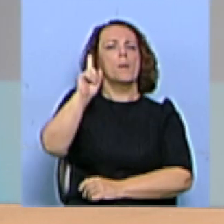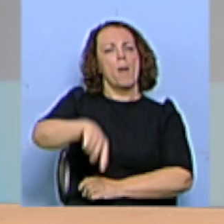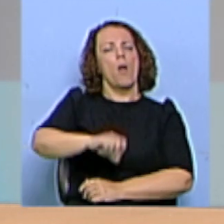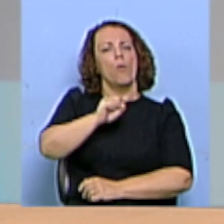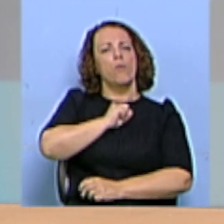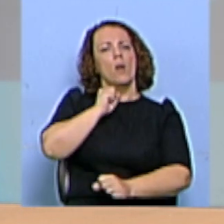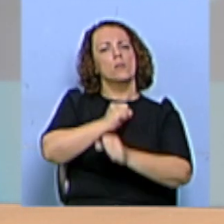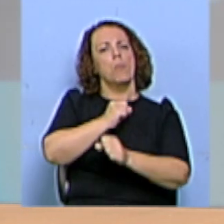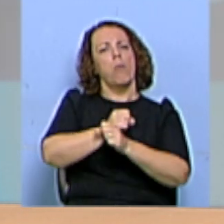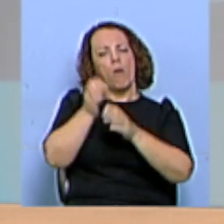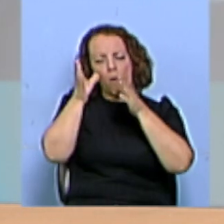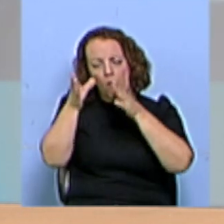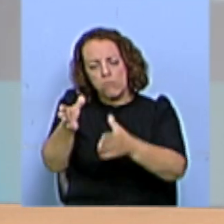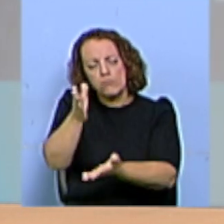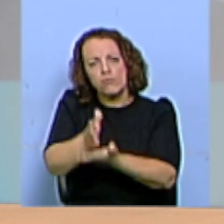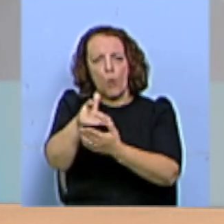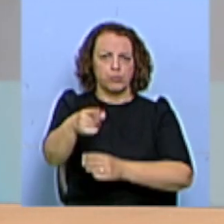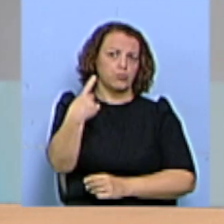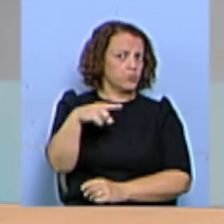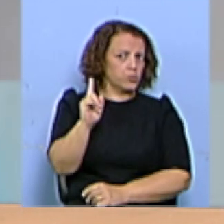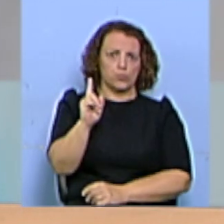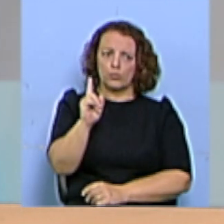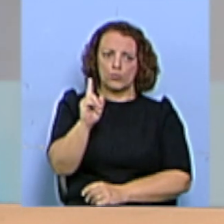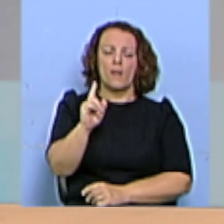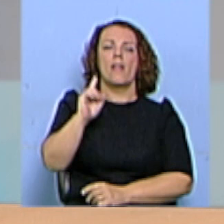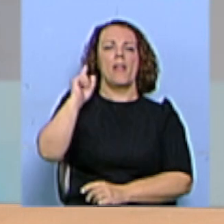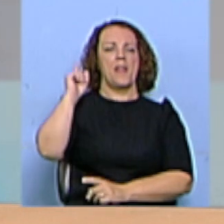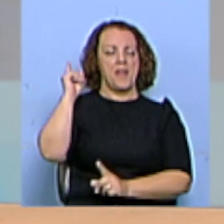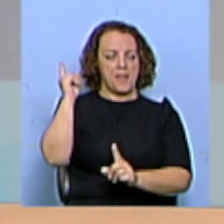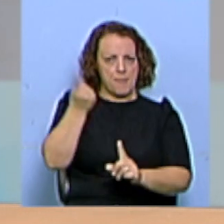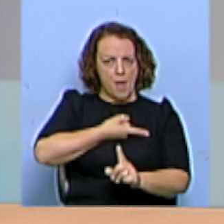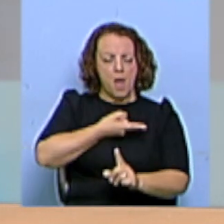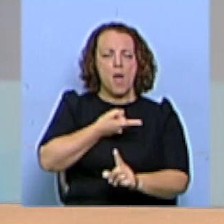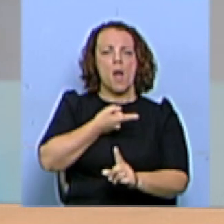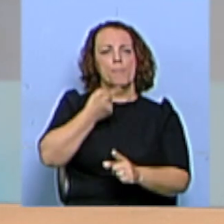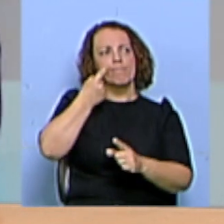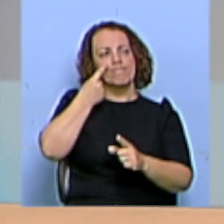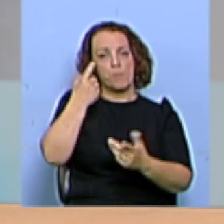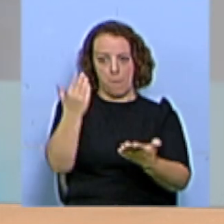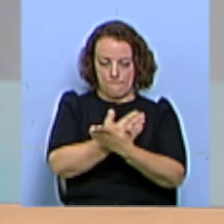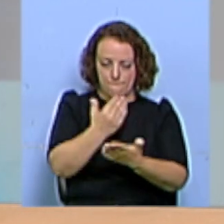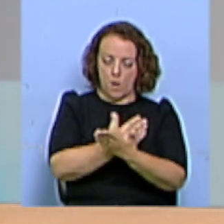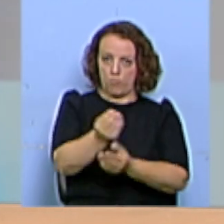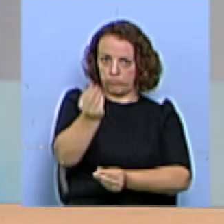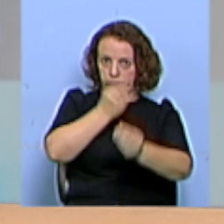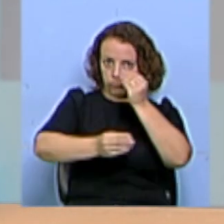seu trabalho a isso. Deve procurar mostrar que o pão é